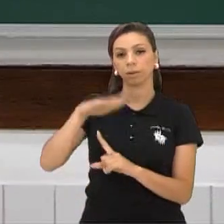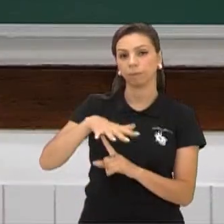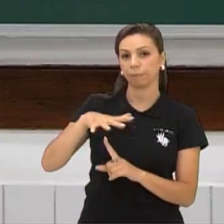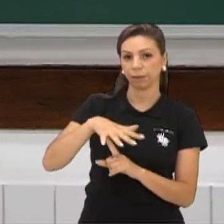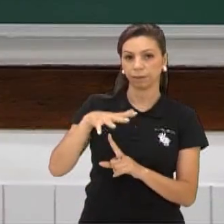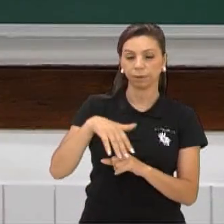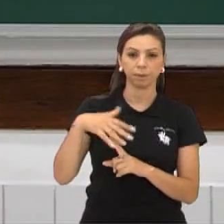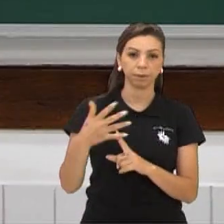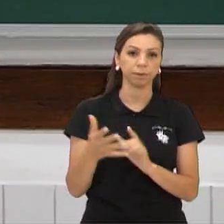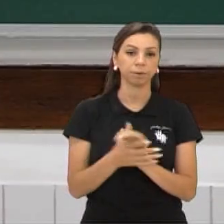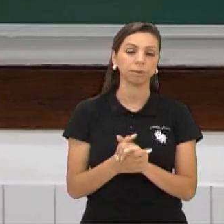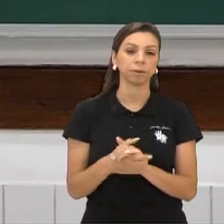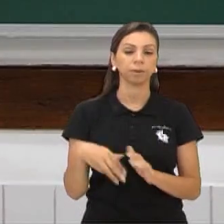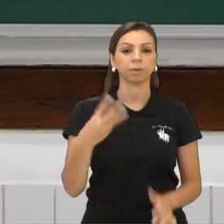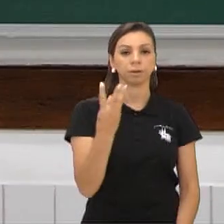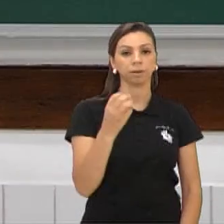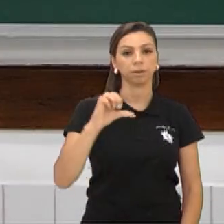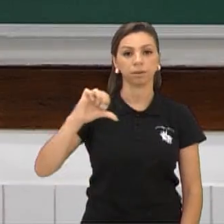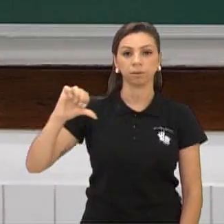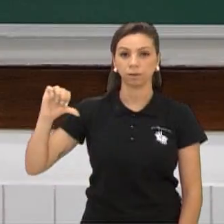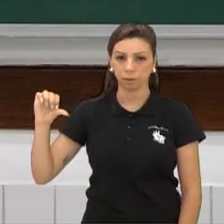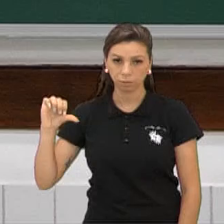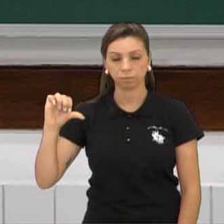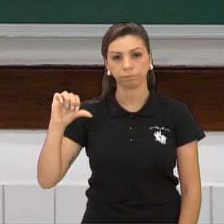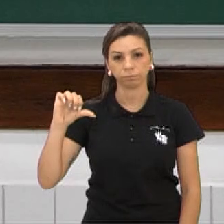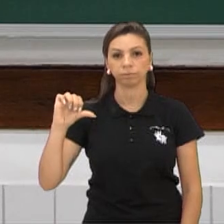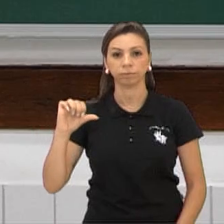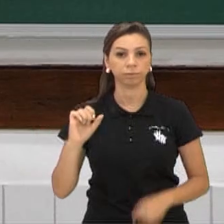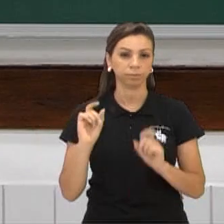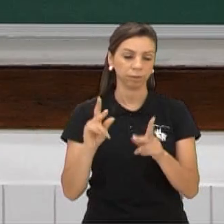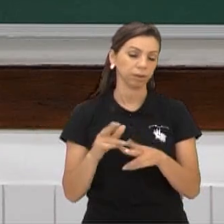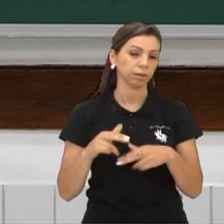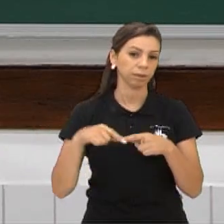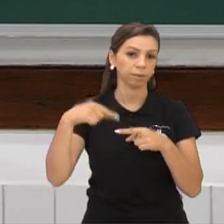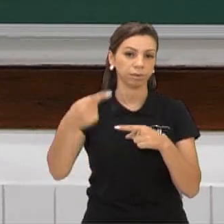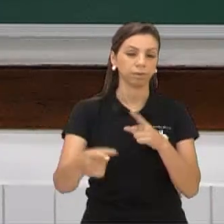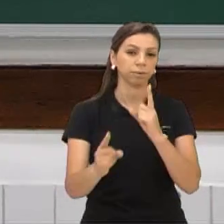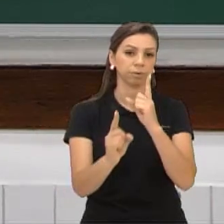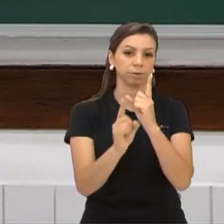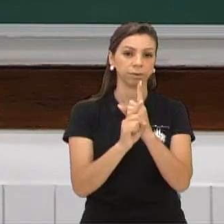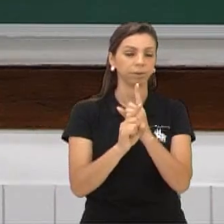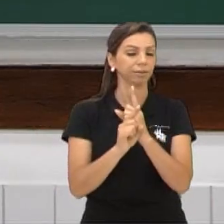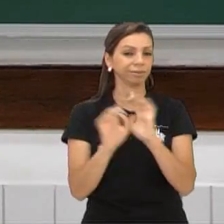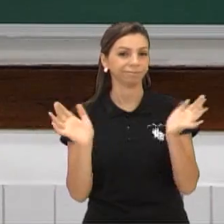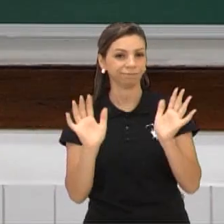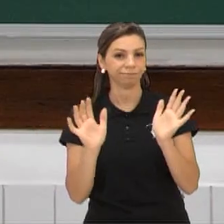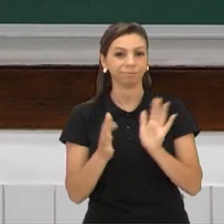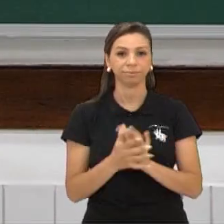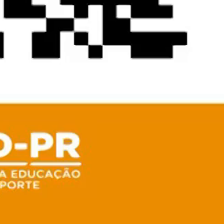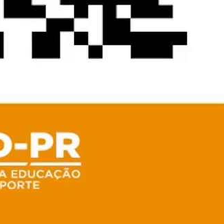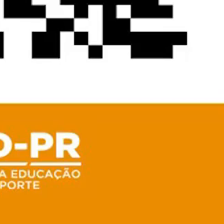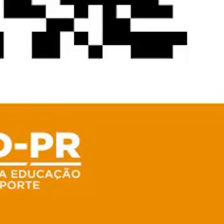paranaenses, que somam 399 na atual conjuntura. Espero encontrar vocês no próximo encontro. Até mais!